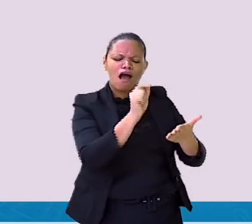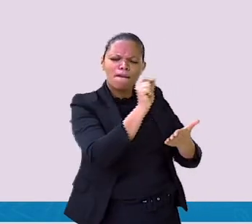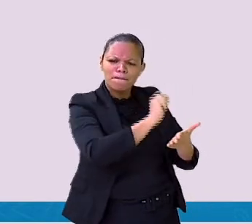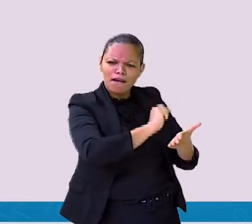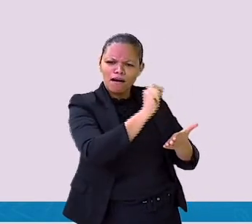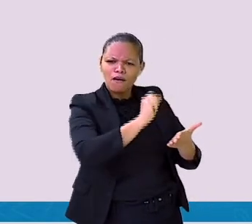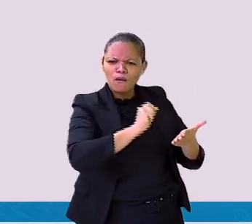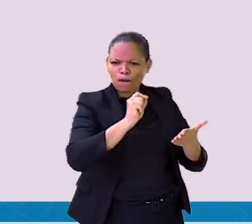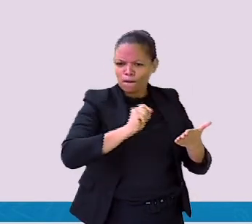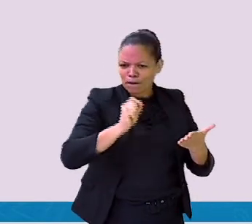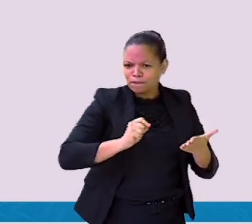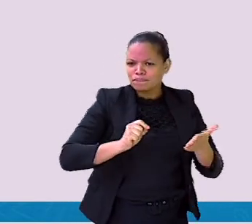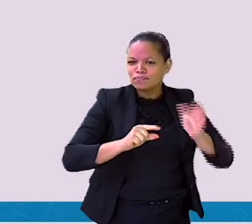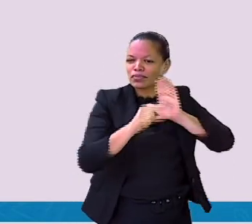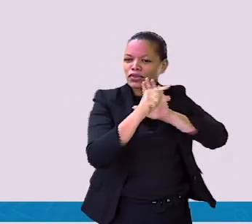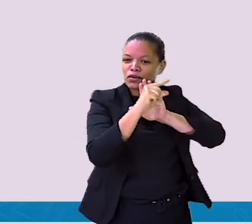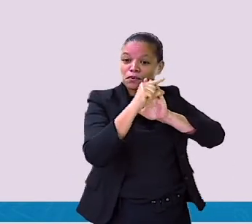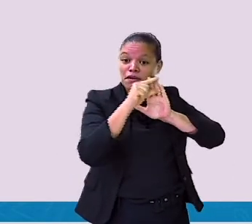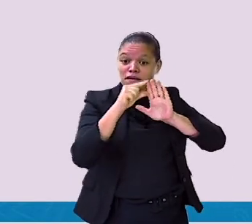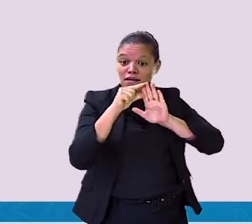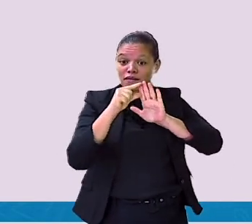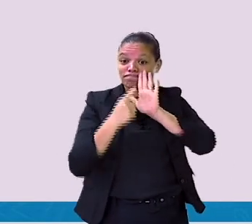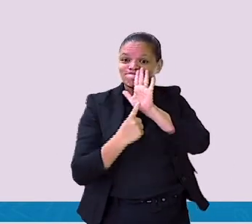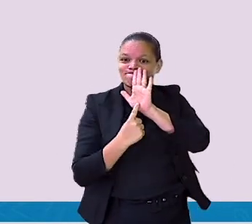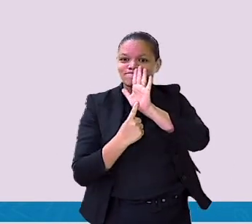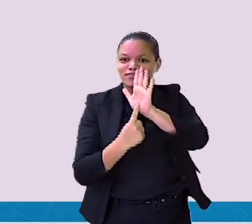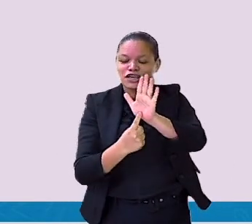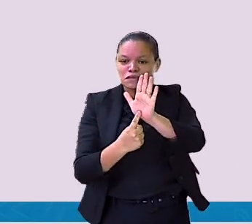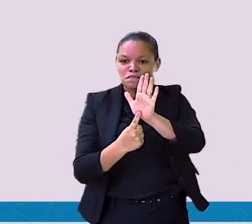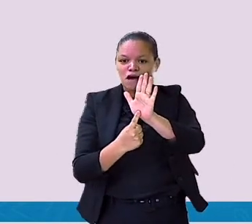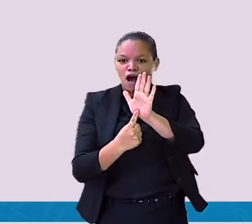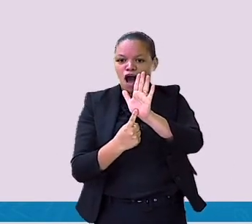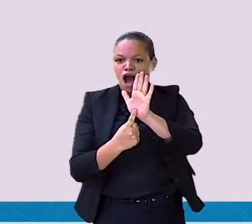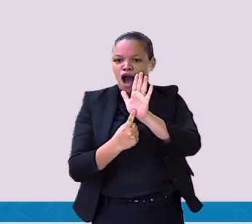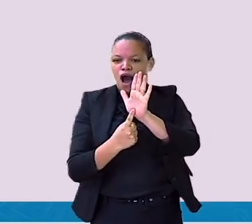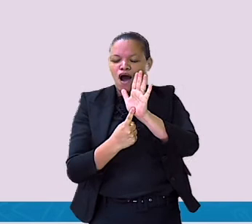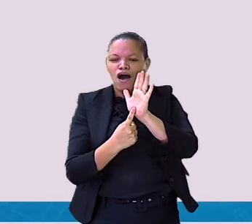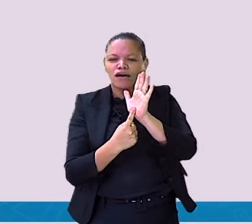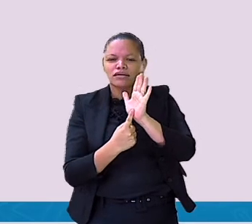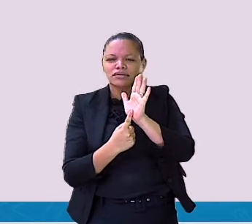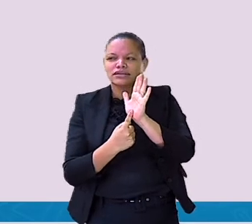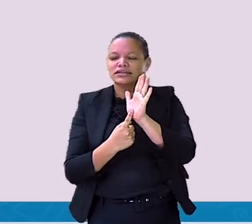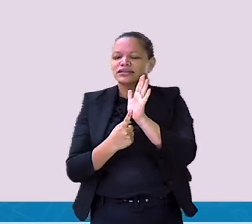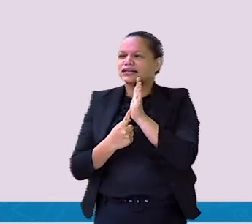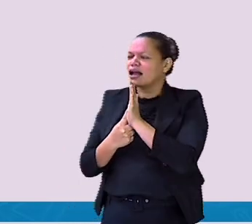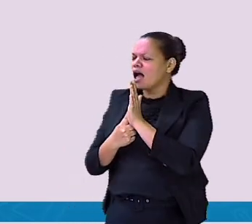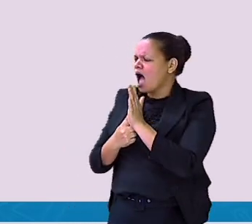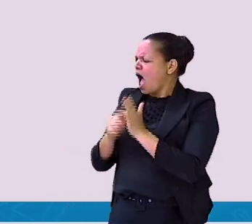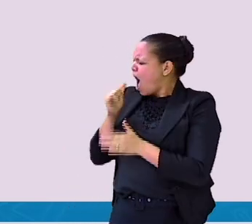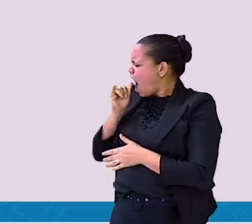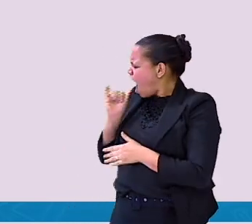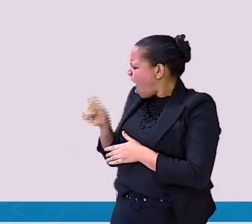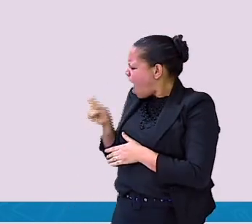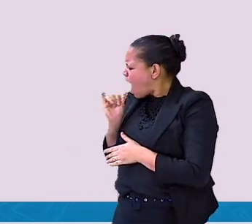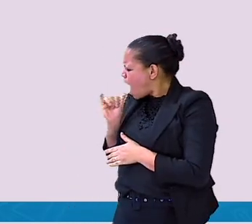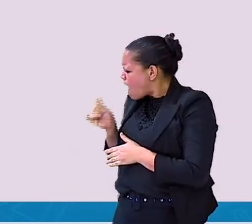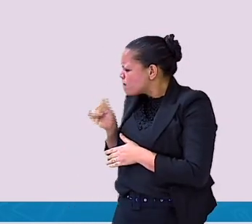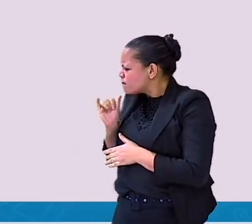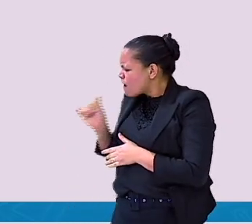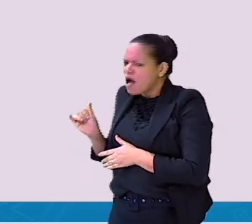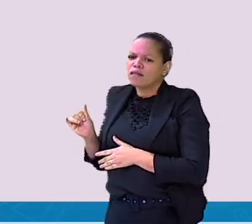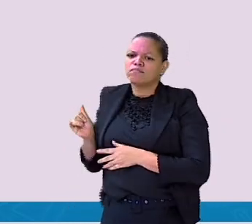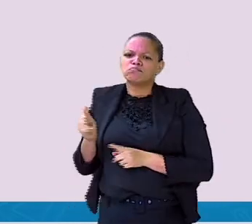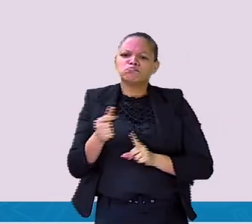de um personagem. Lembra lá que o macaco falou, o pavão falou? Eu trouxe aqui